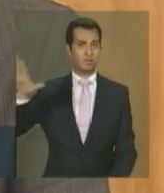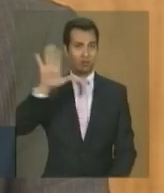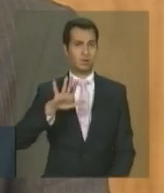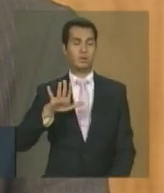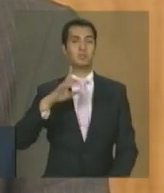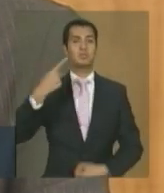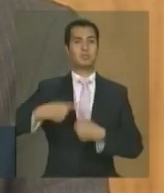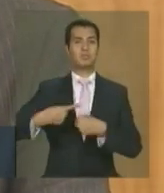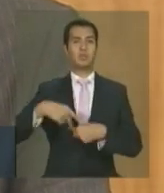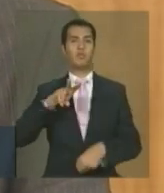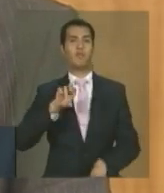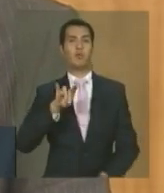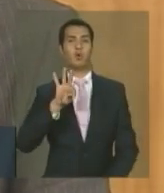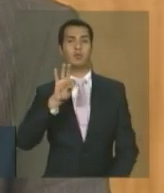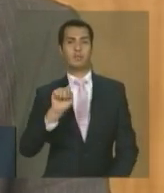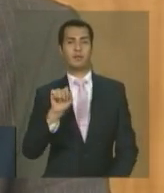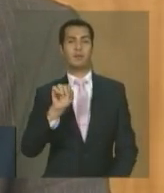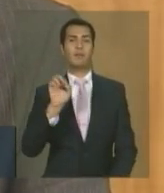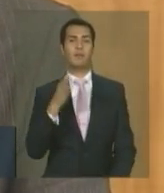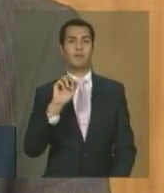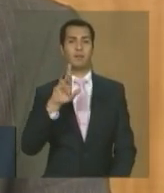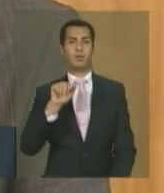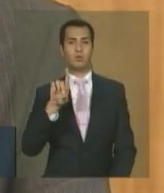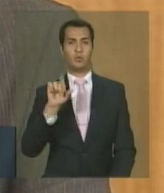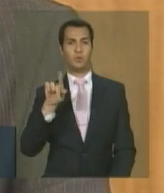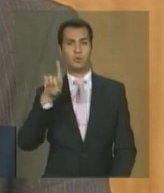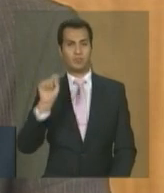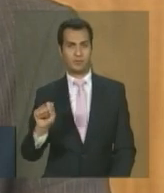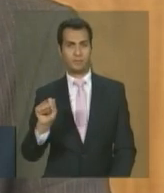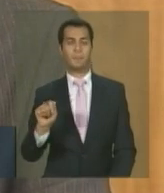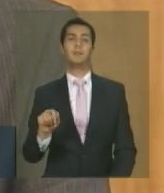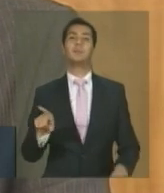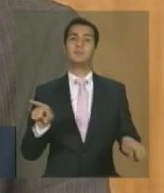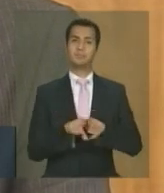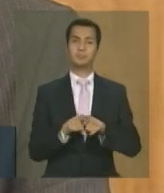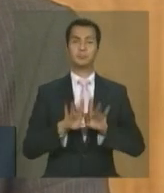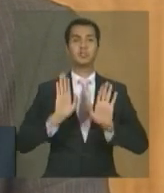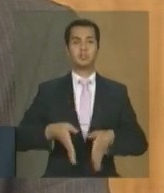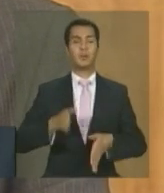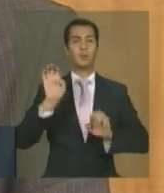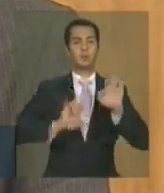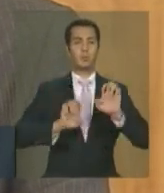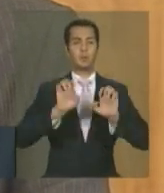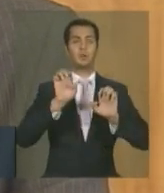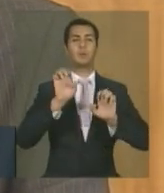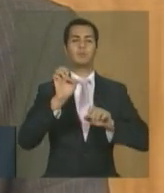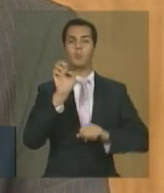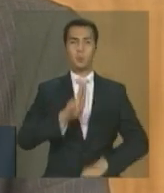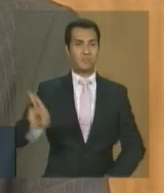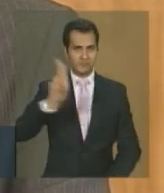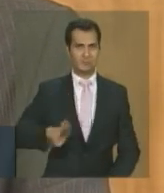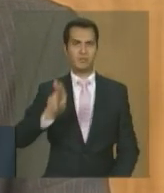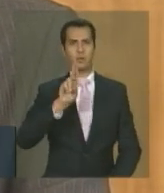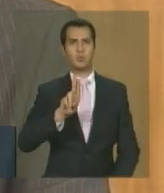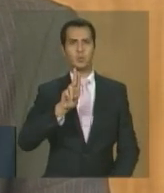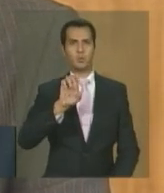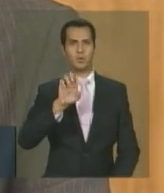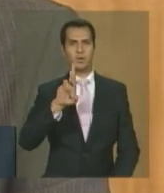em Volta Redonda. A UERJ, a Universidade Estadual, ampliou o seu campus em